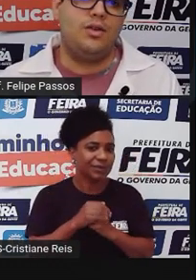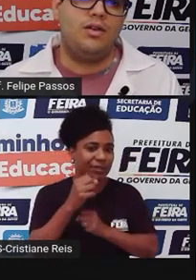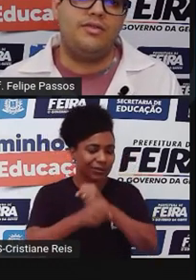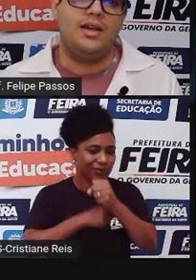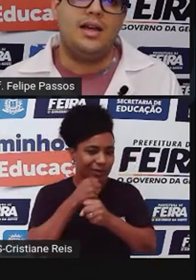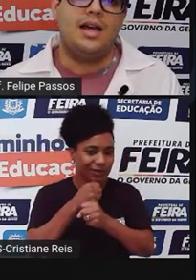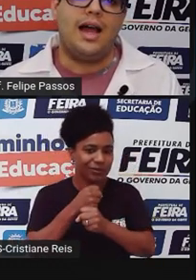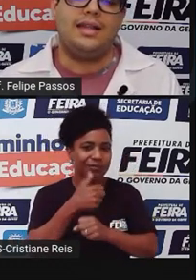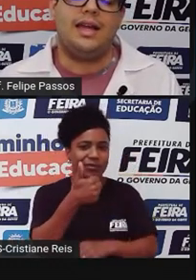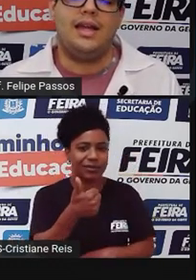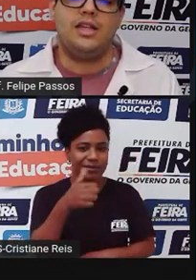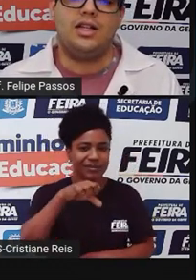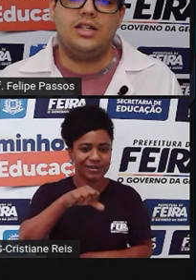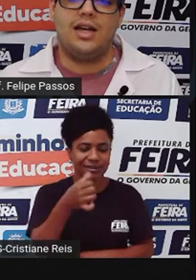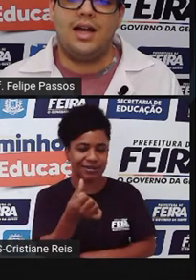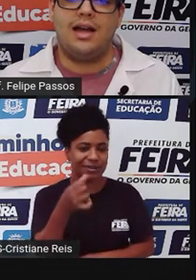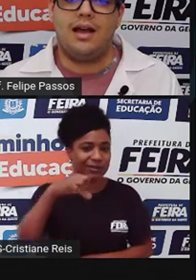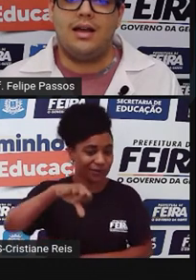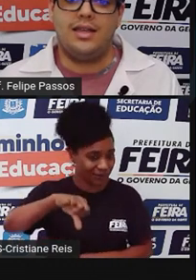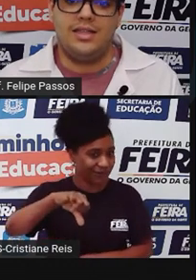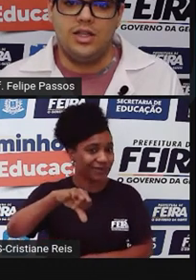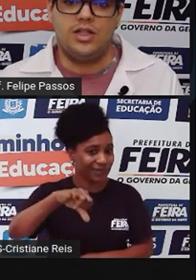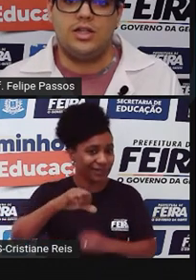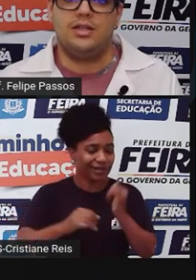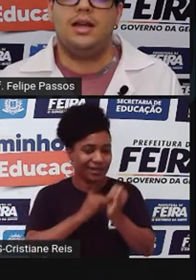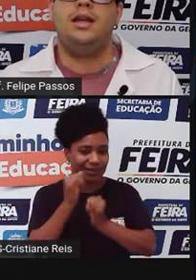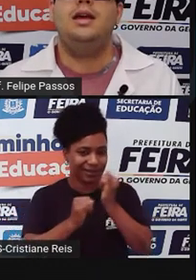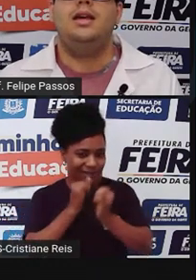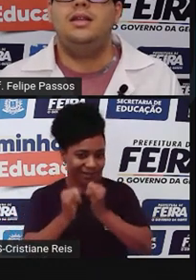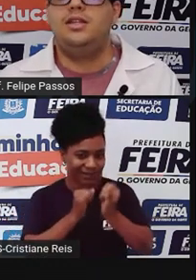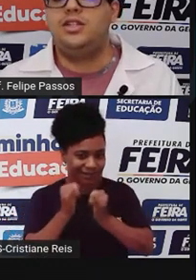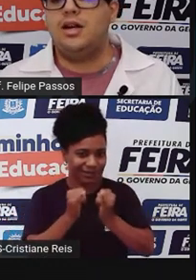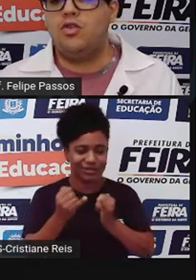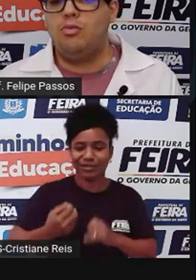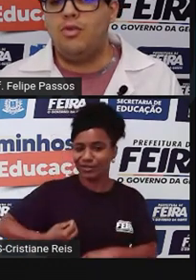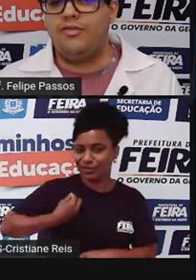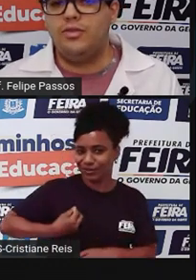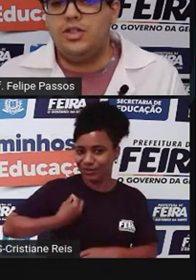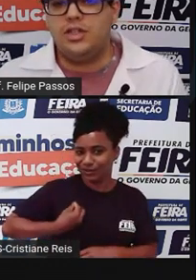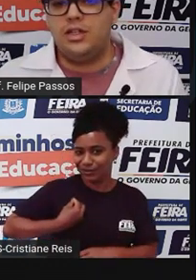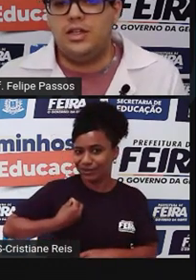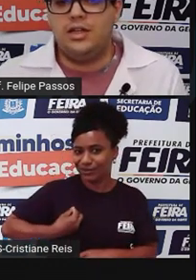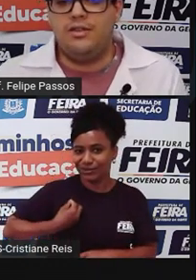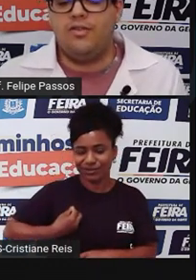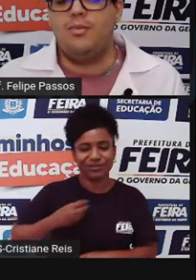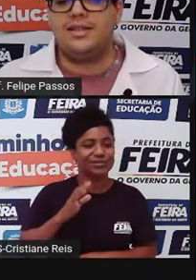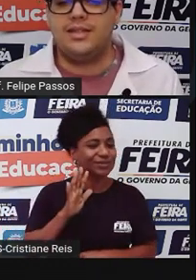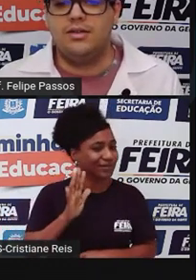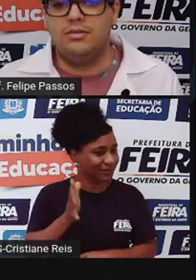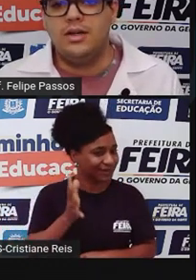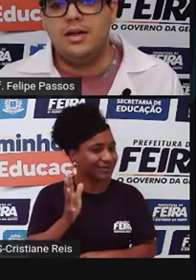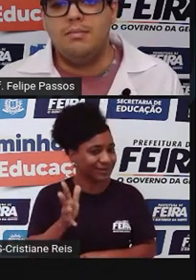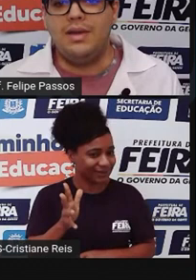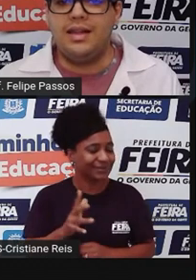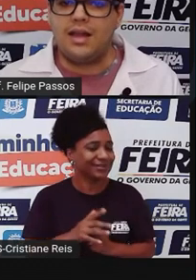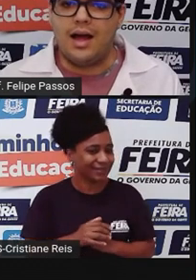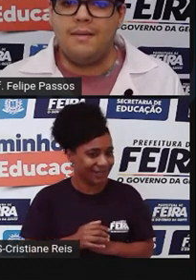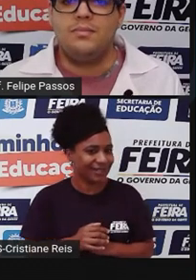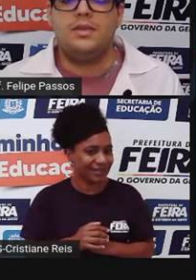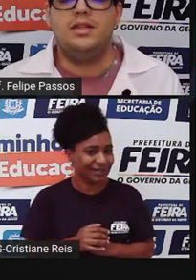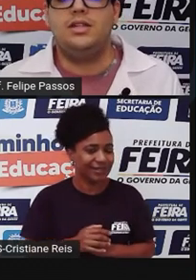1969 a internet ela já existe né existia como uma fonte de informação